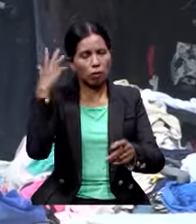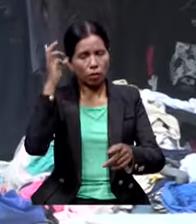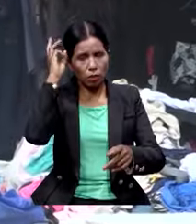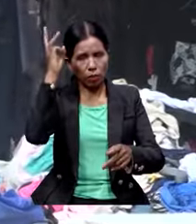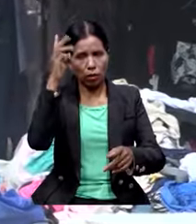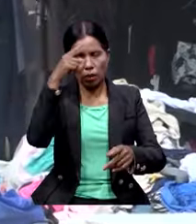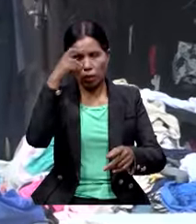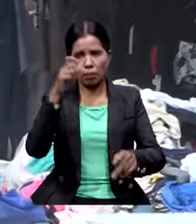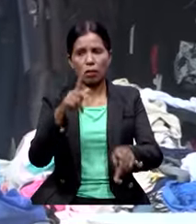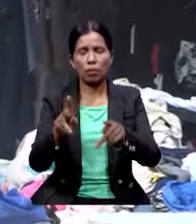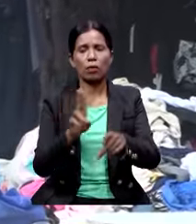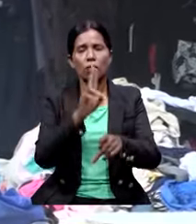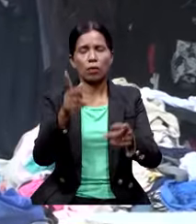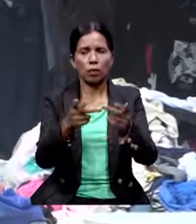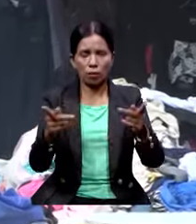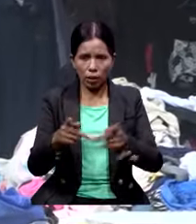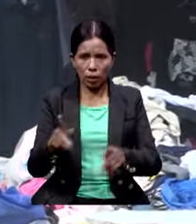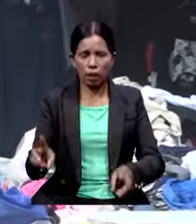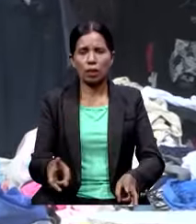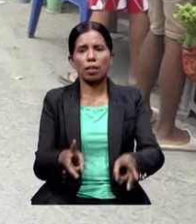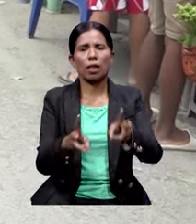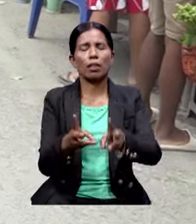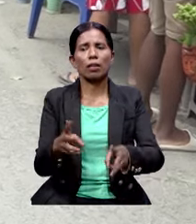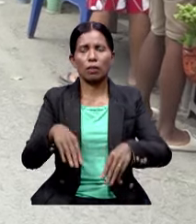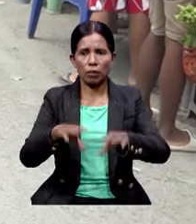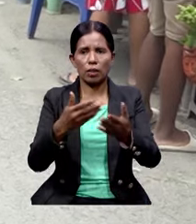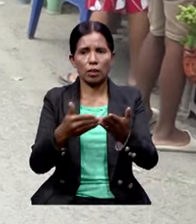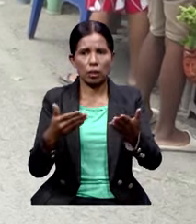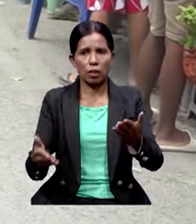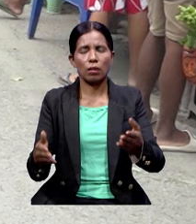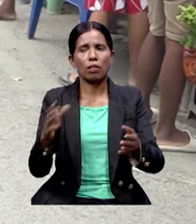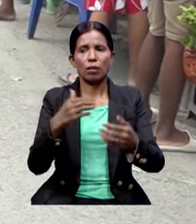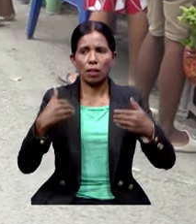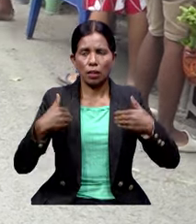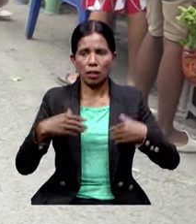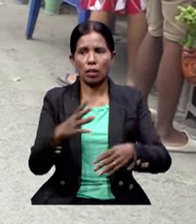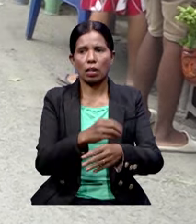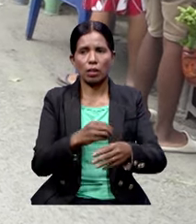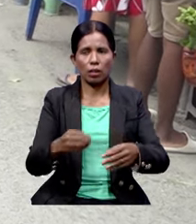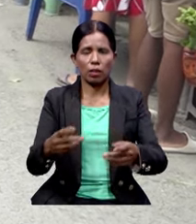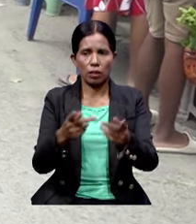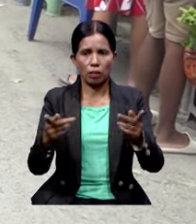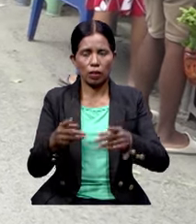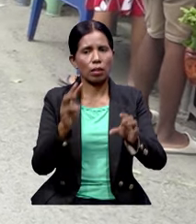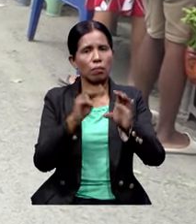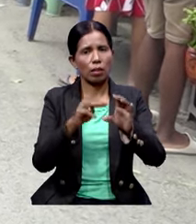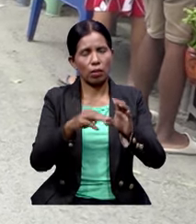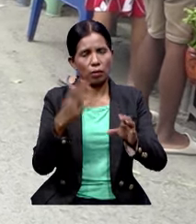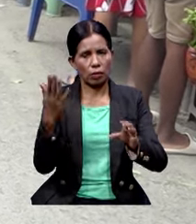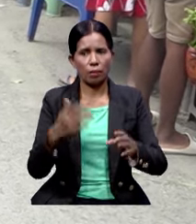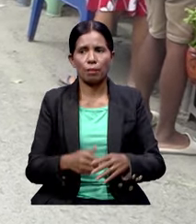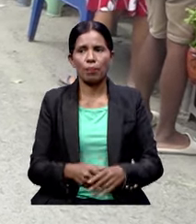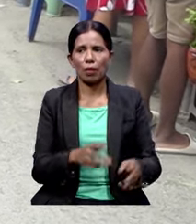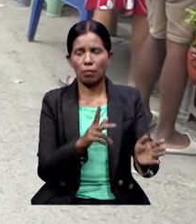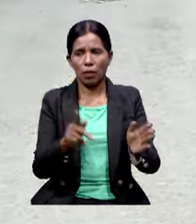negociante balão na fatem utiliza espaço público será onde fãs são Hodi hamosu engarafamento iha are mercado nian. Tuir